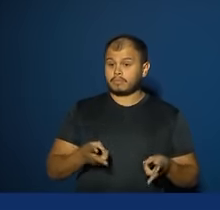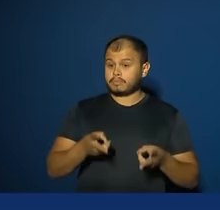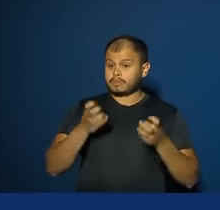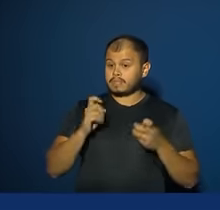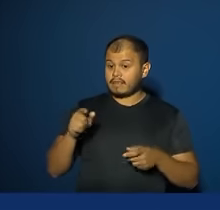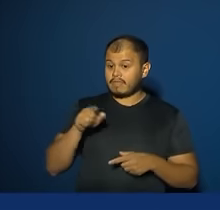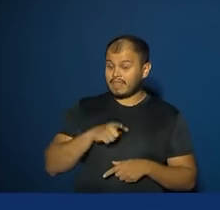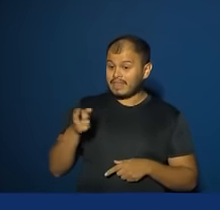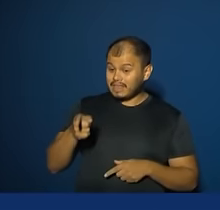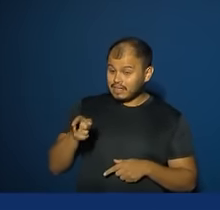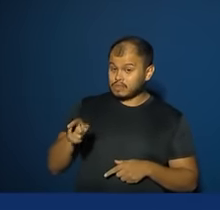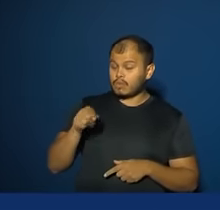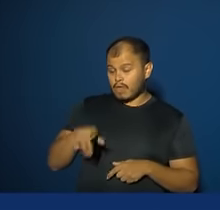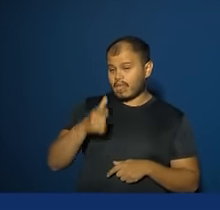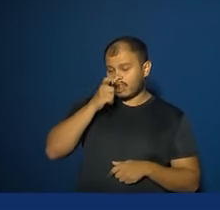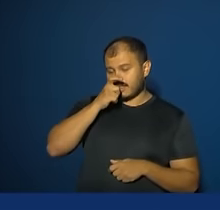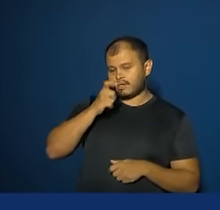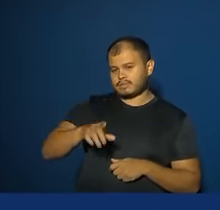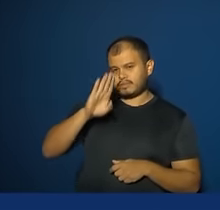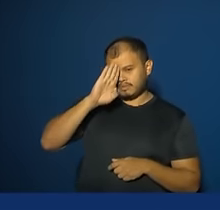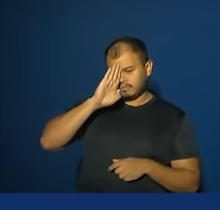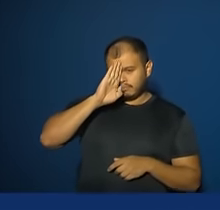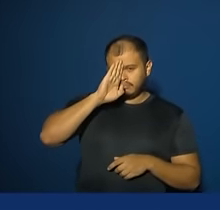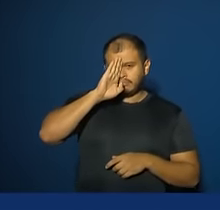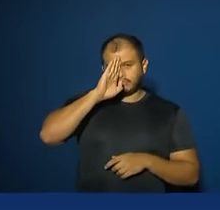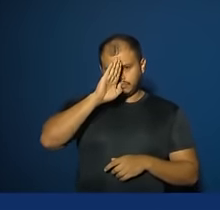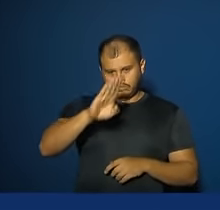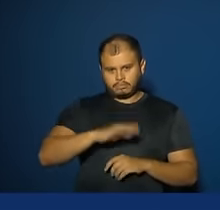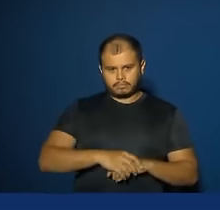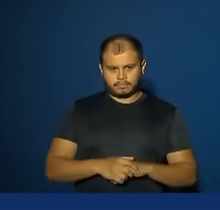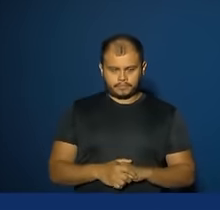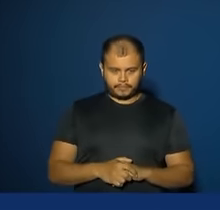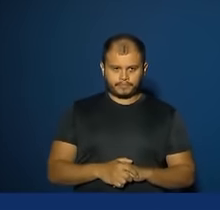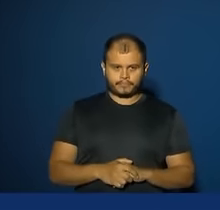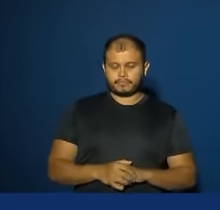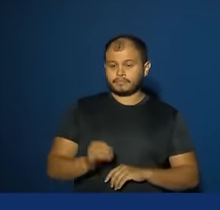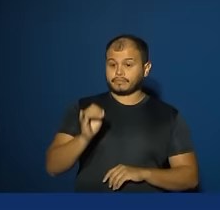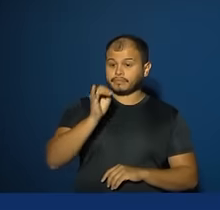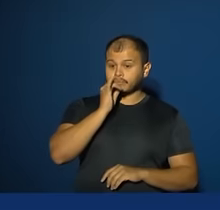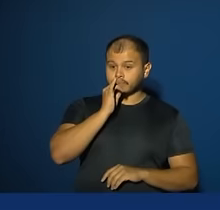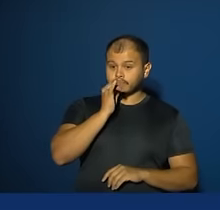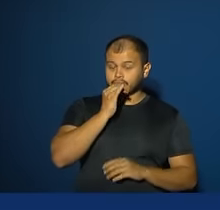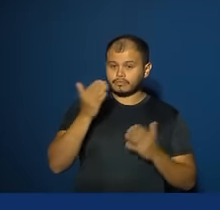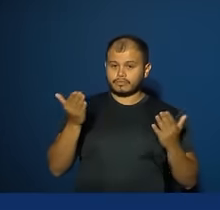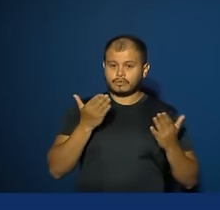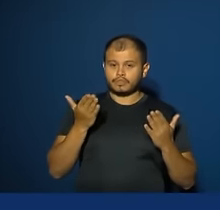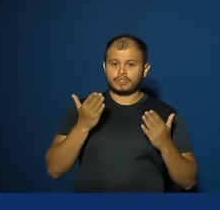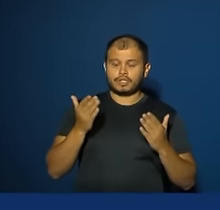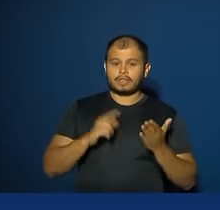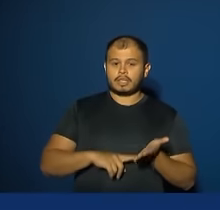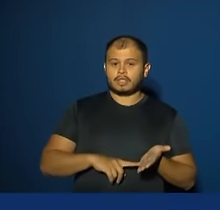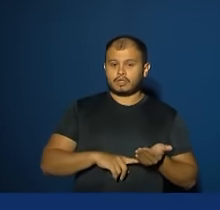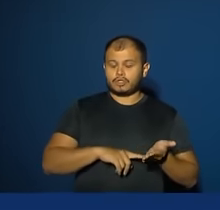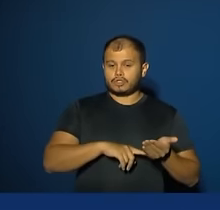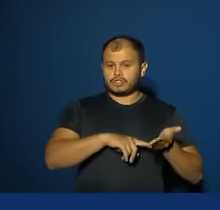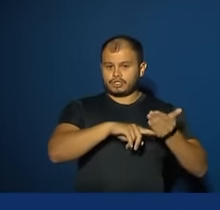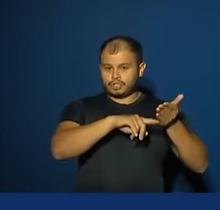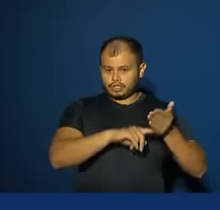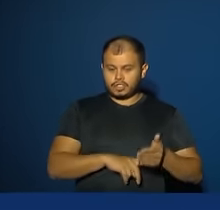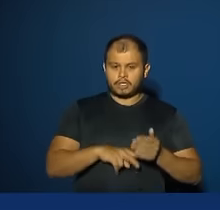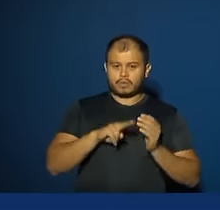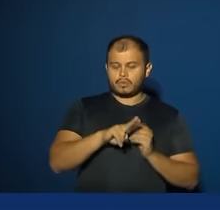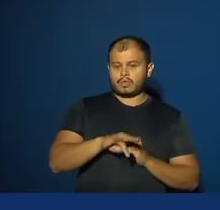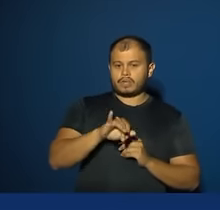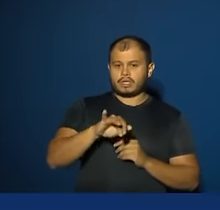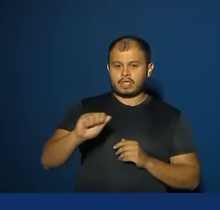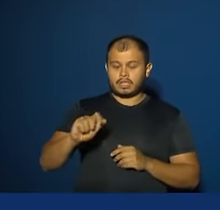lado interessante, por exemplo, a tecnologia, o AI, ele está equalizando o campo.